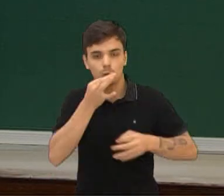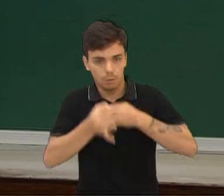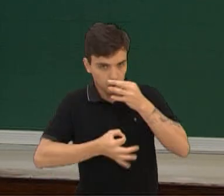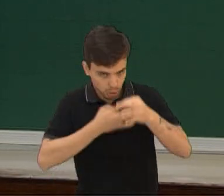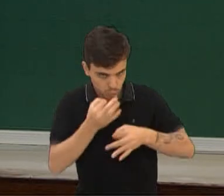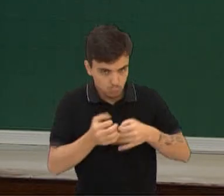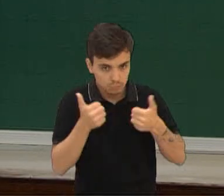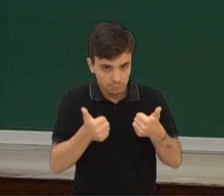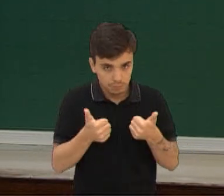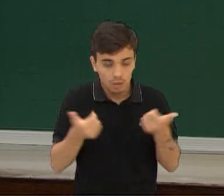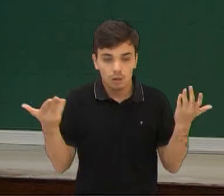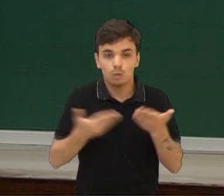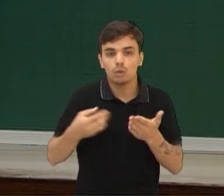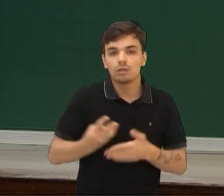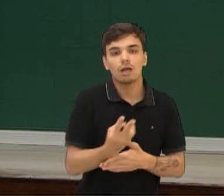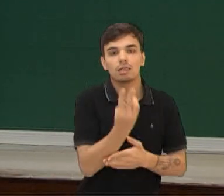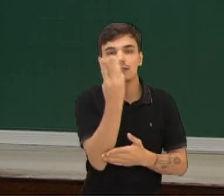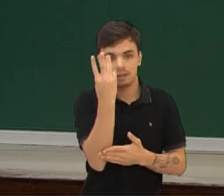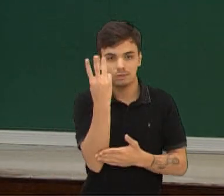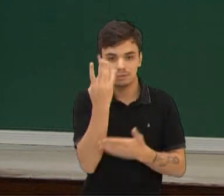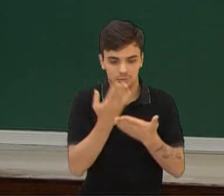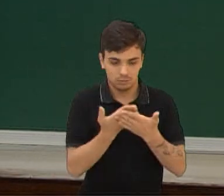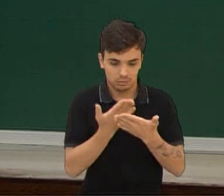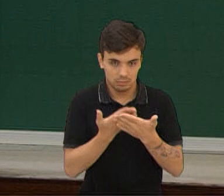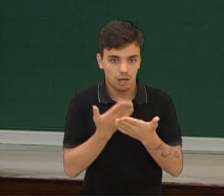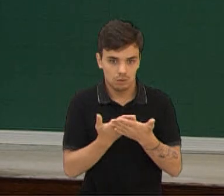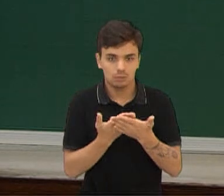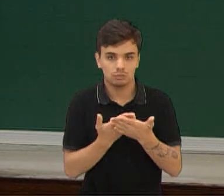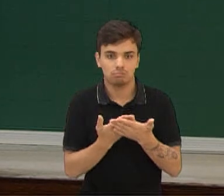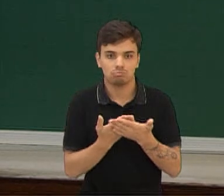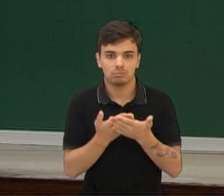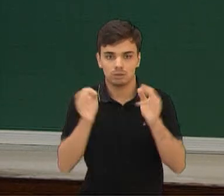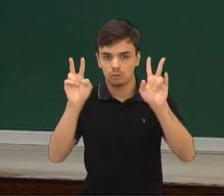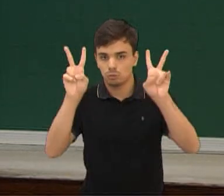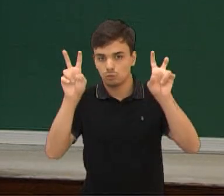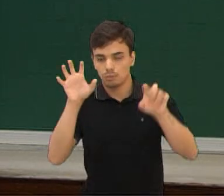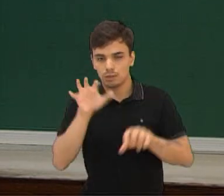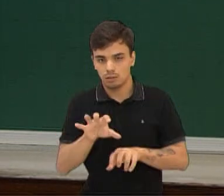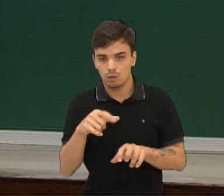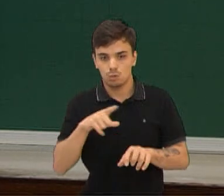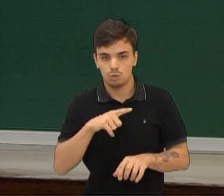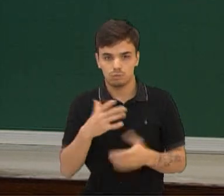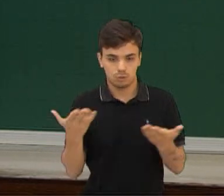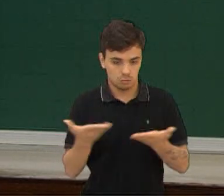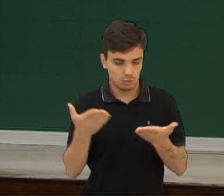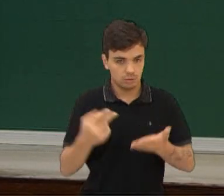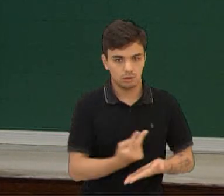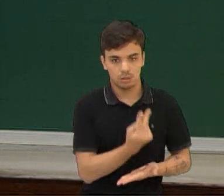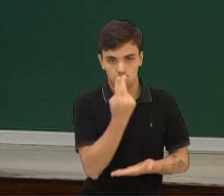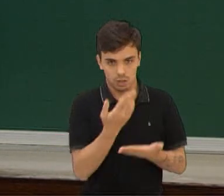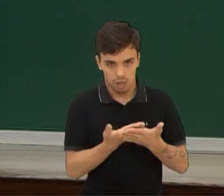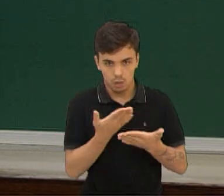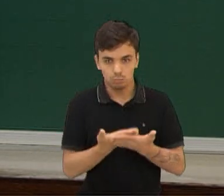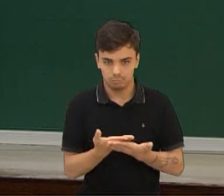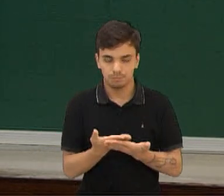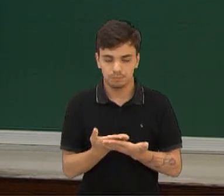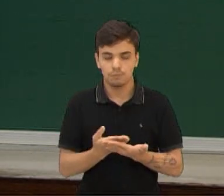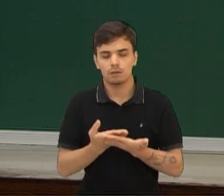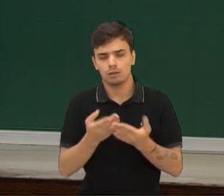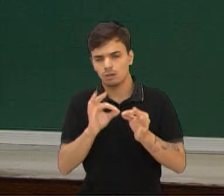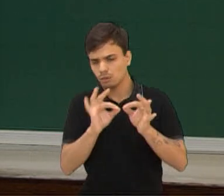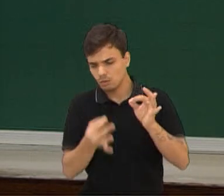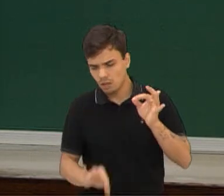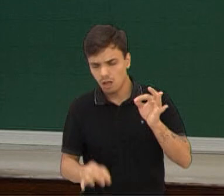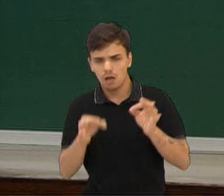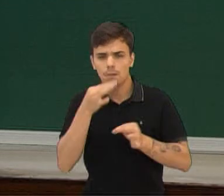vai trabalhar 3 aulas com esse assunto, tá? Essa é a nossa segunda aula sobre texto dissertativo argumentativo. A gente tem muito que